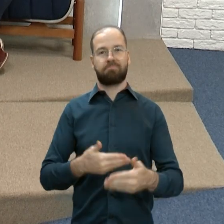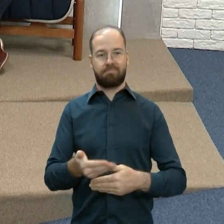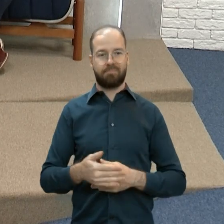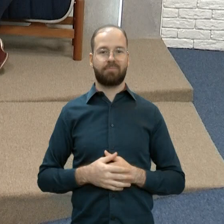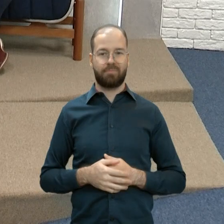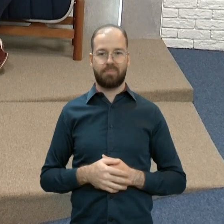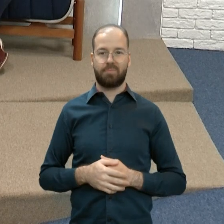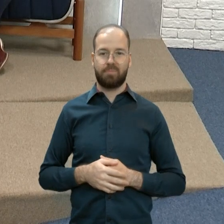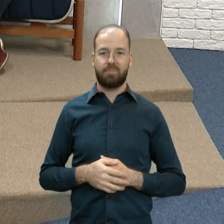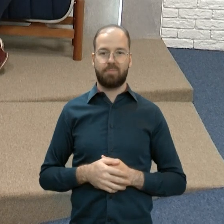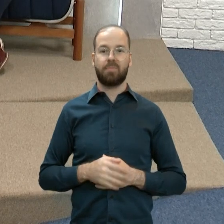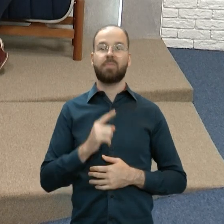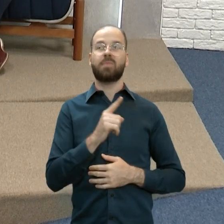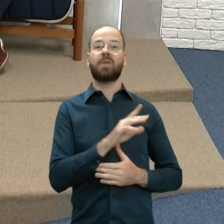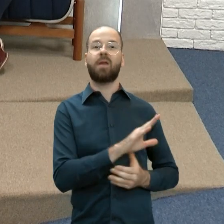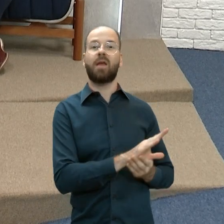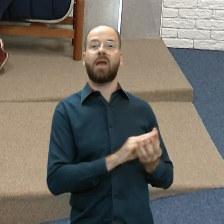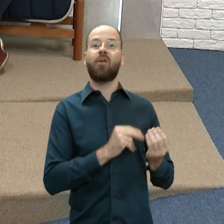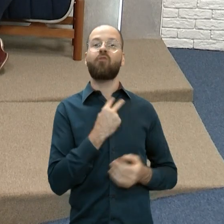Fazia imitação de voz de quem?